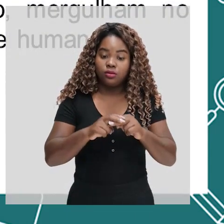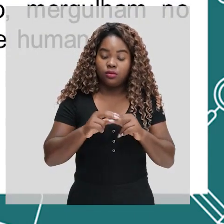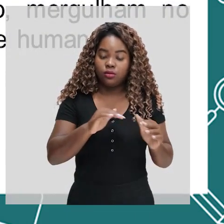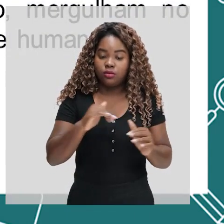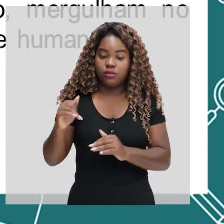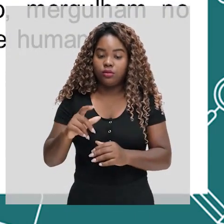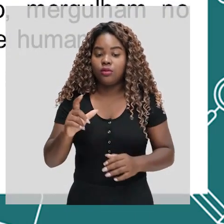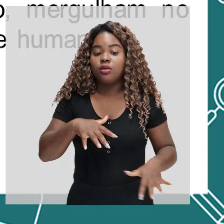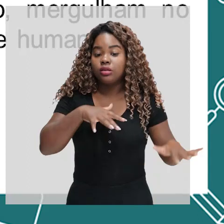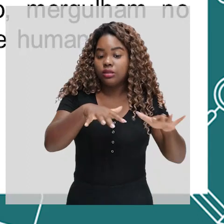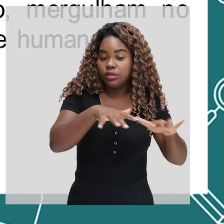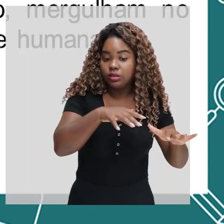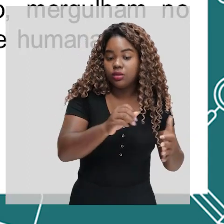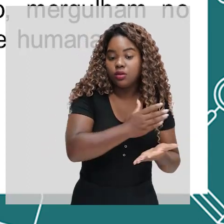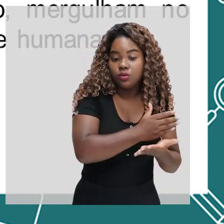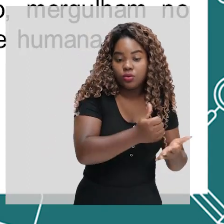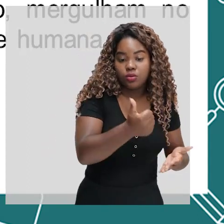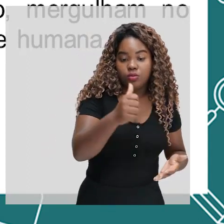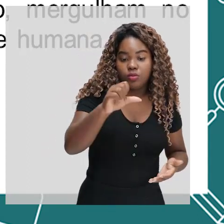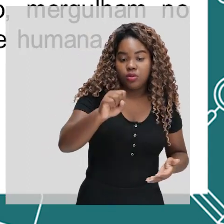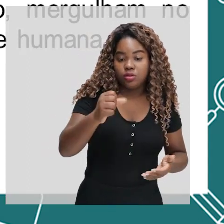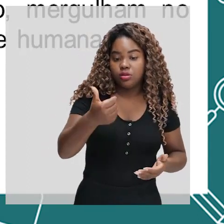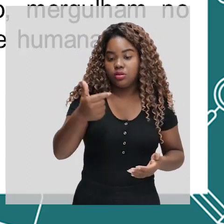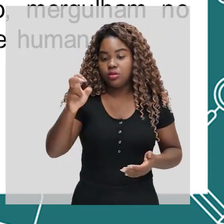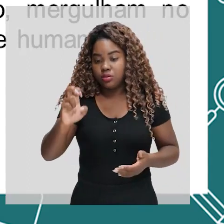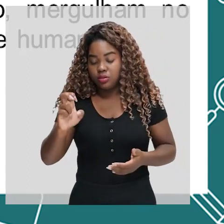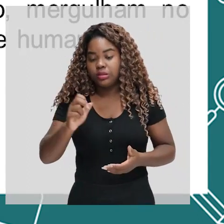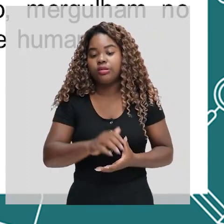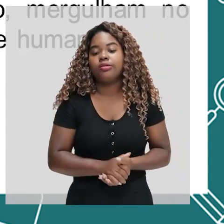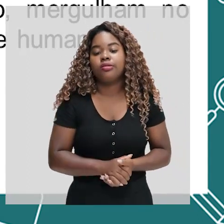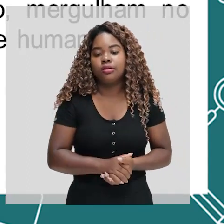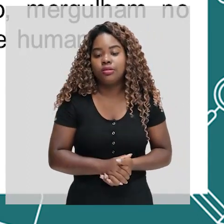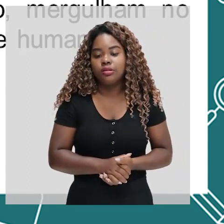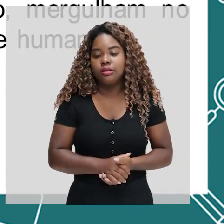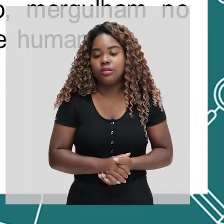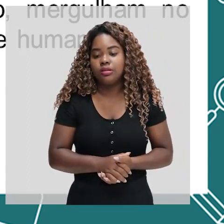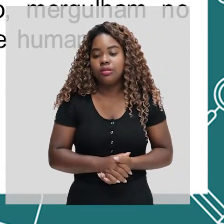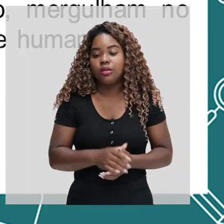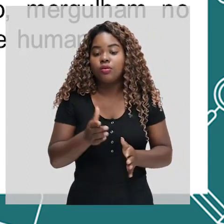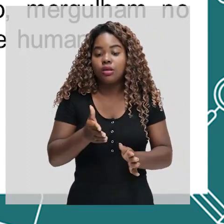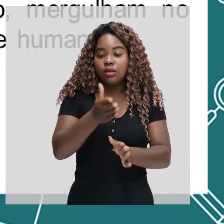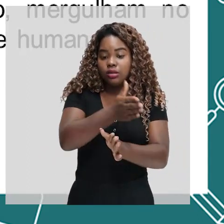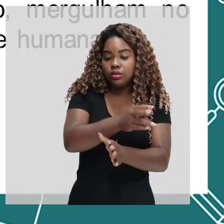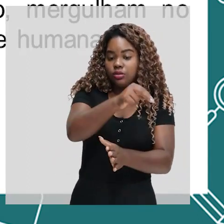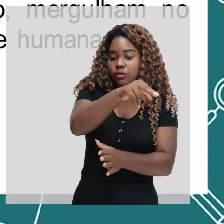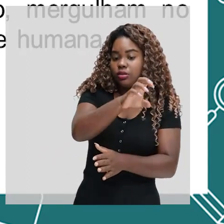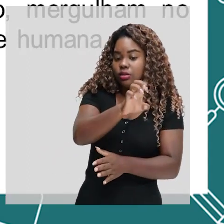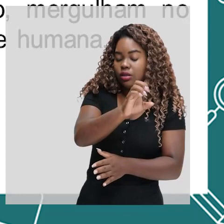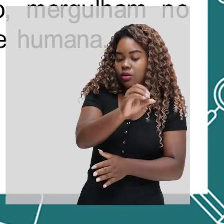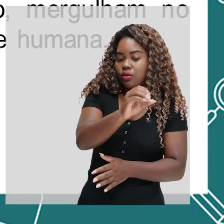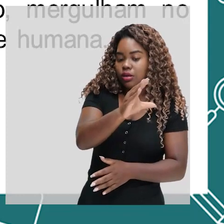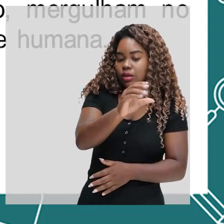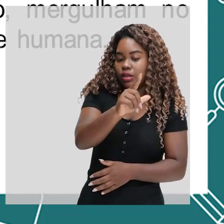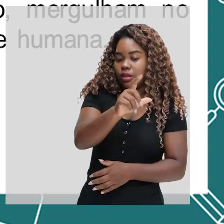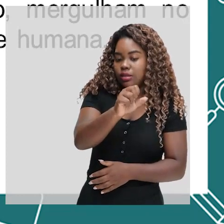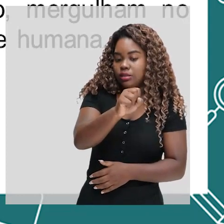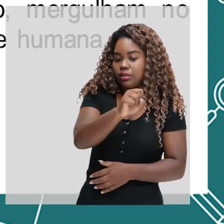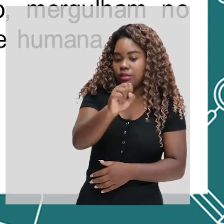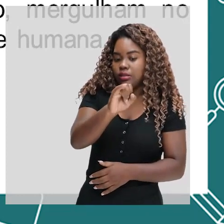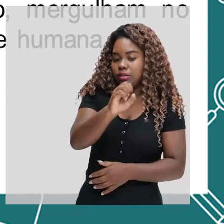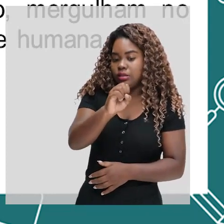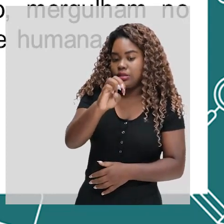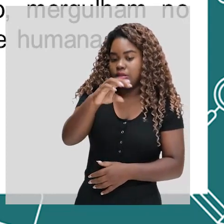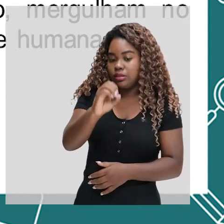esse movimento que começou em 1825 ele precede o neoclassicismo ou arcadismo que você estuda